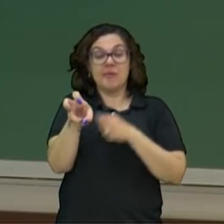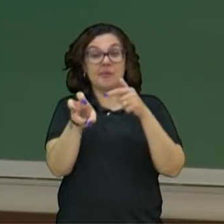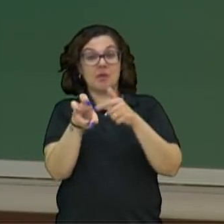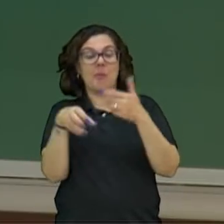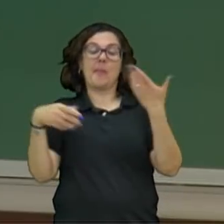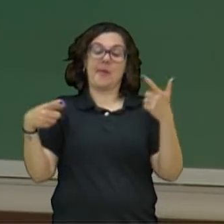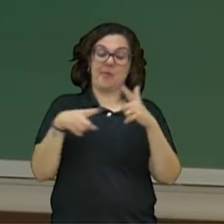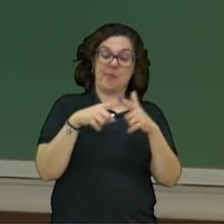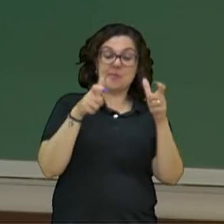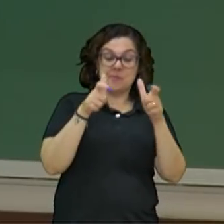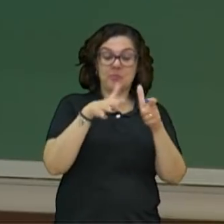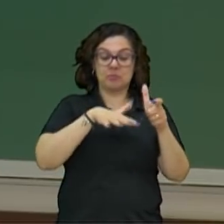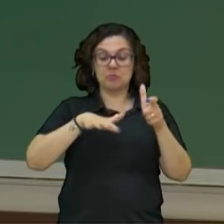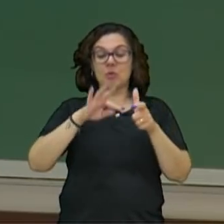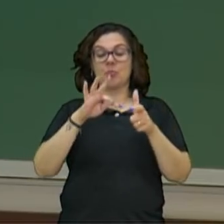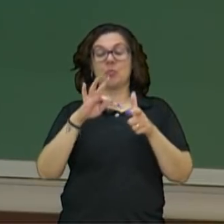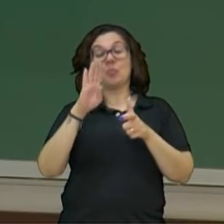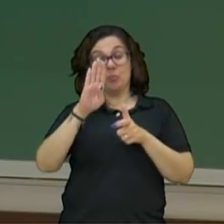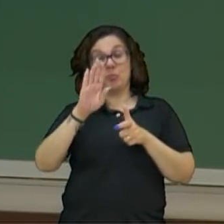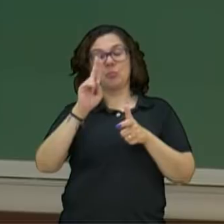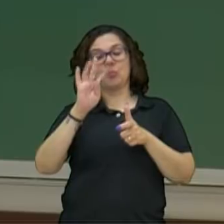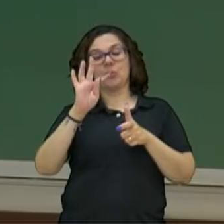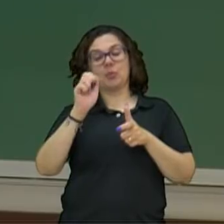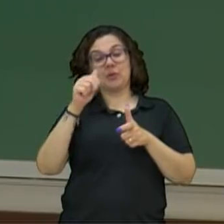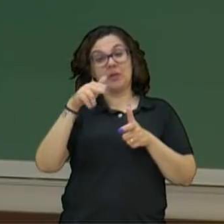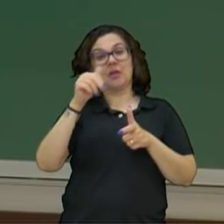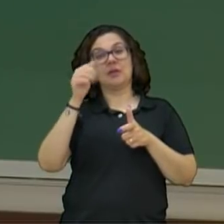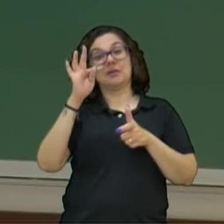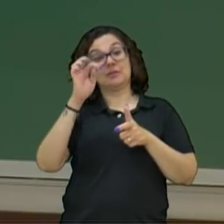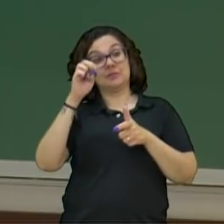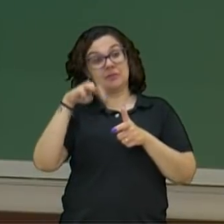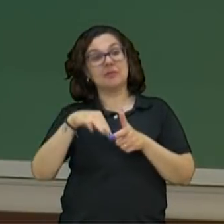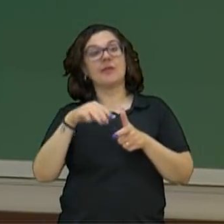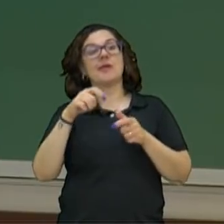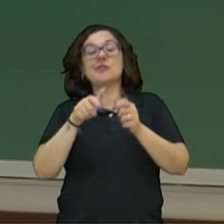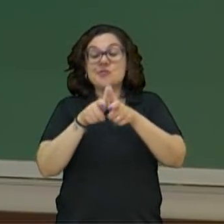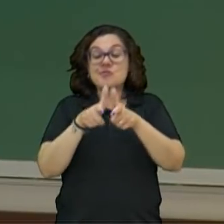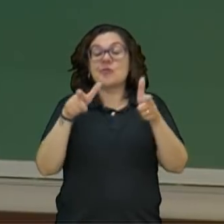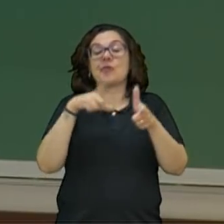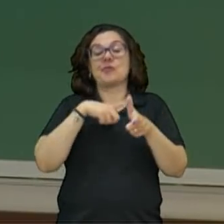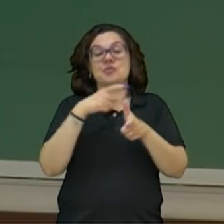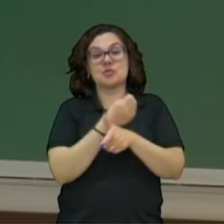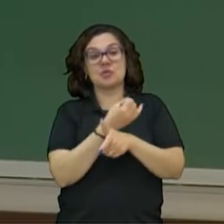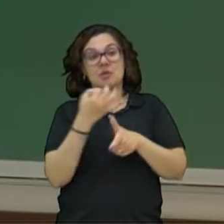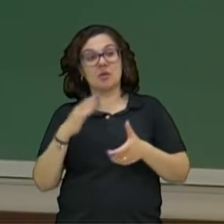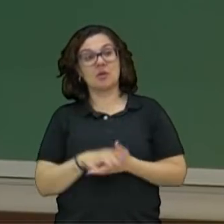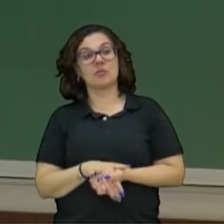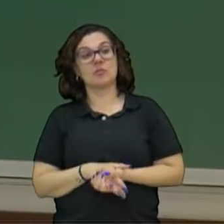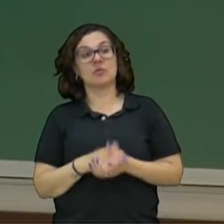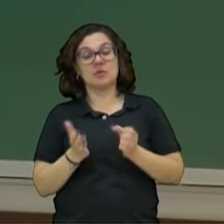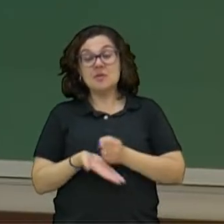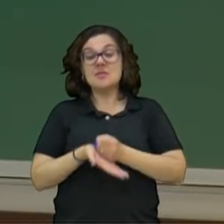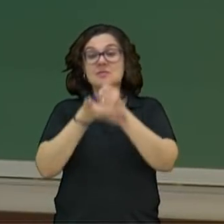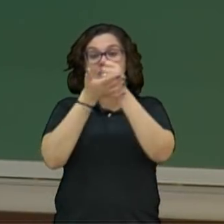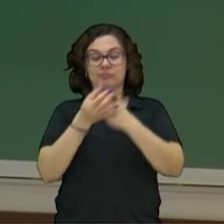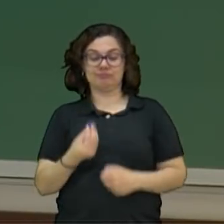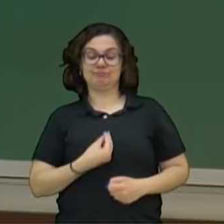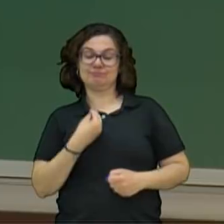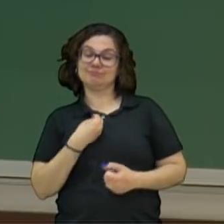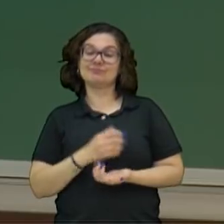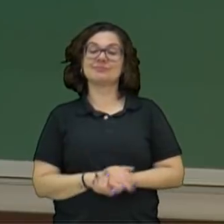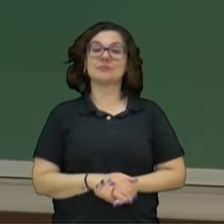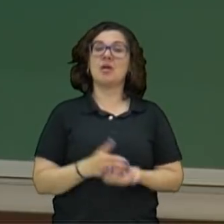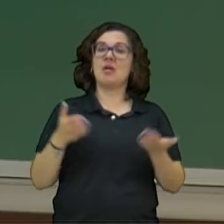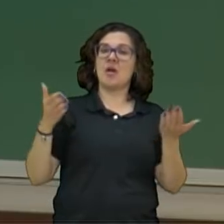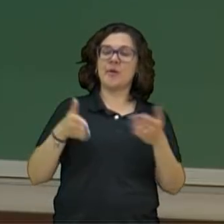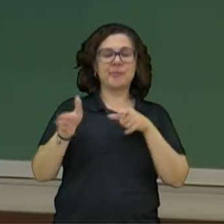pesquisas, né, e produz soro e vacina, por sorte do rapaz, tinha algumas amostras ali, o que salvou a sua vida.